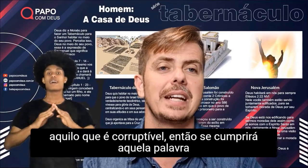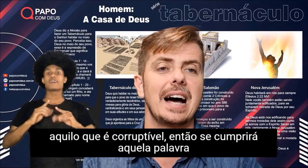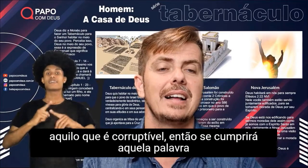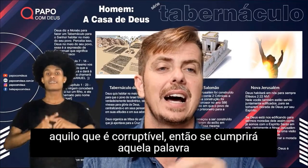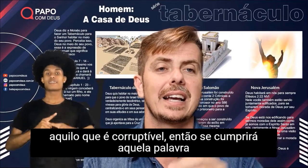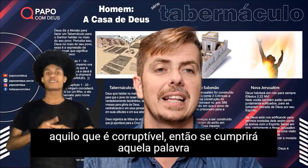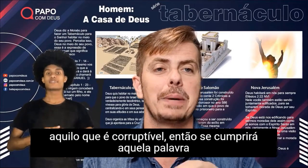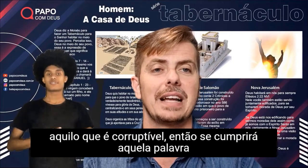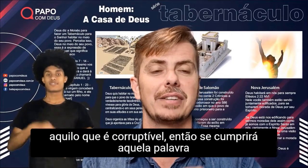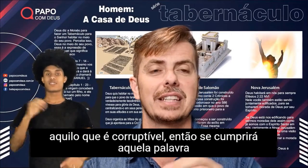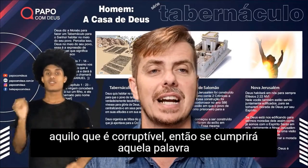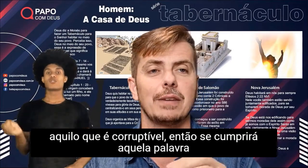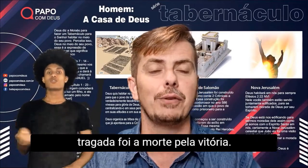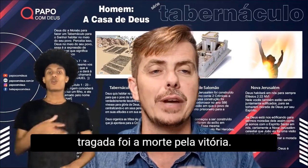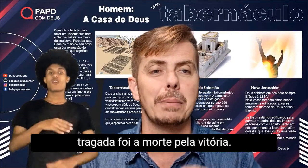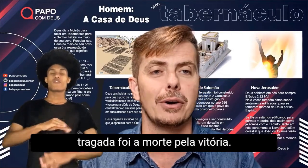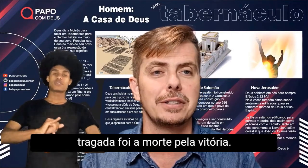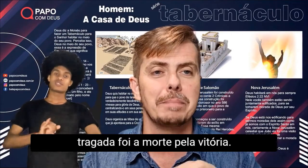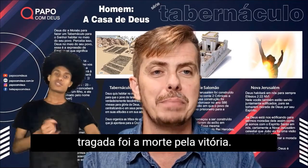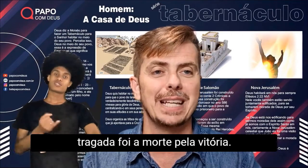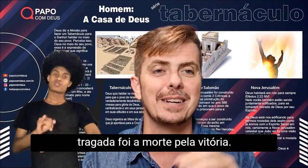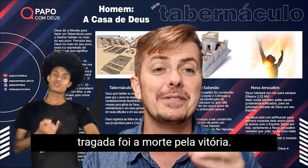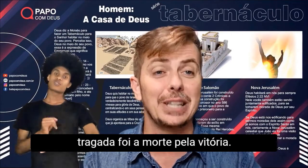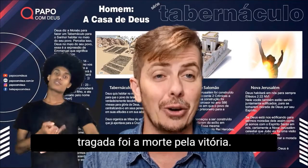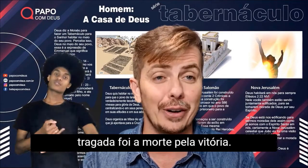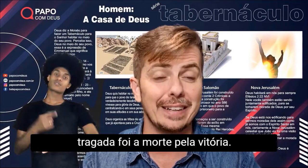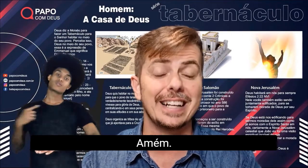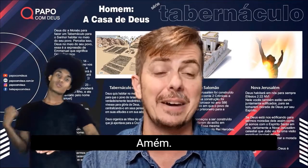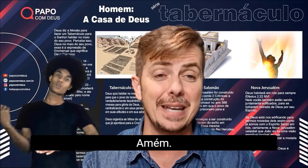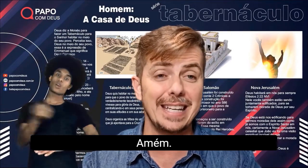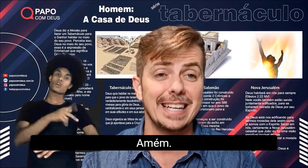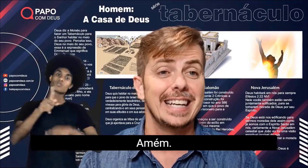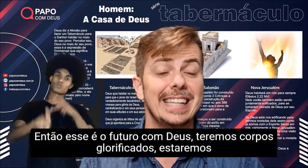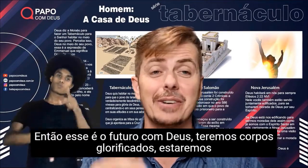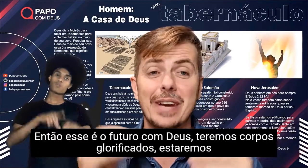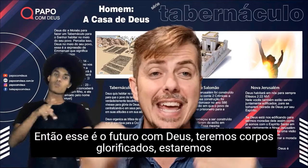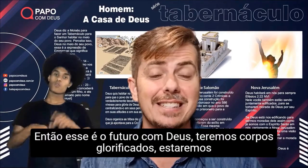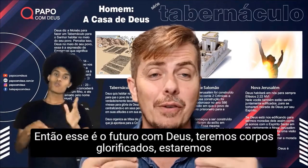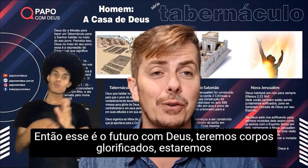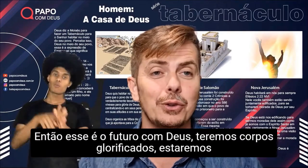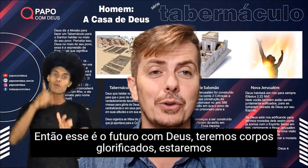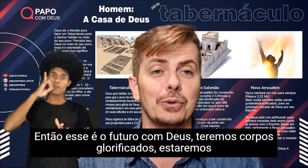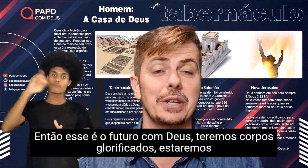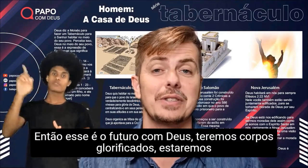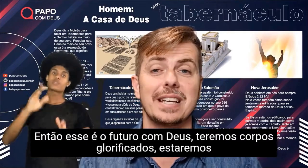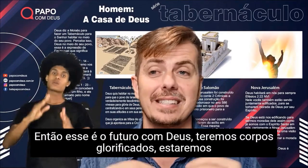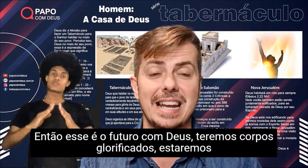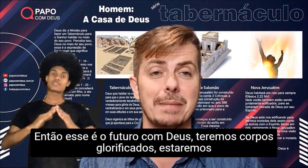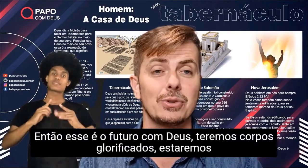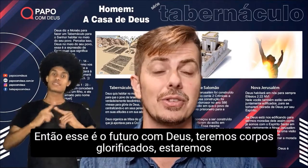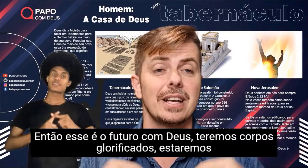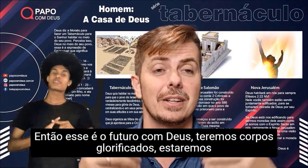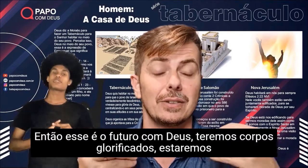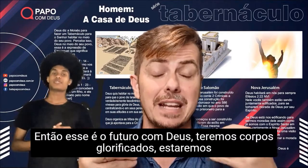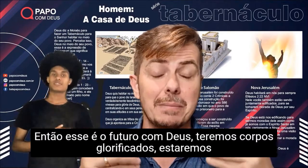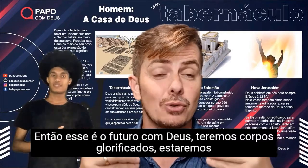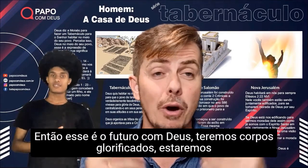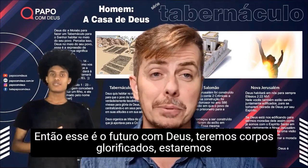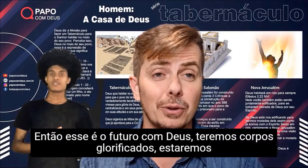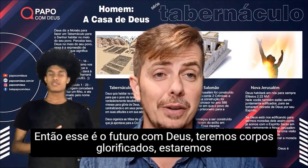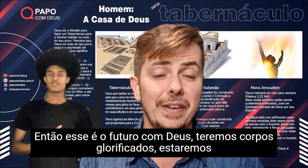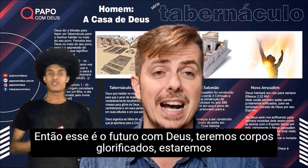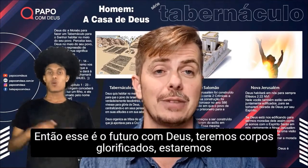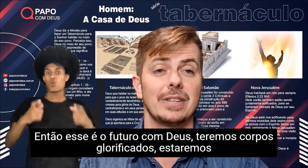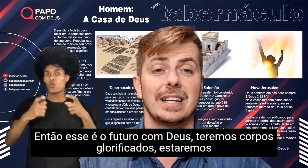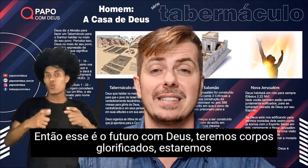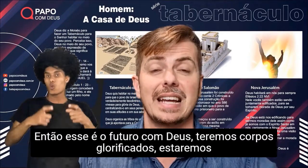se cumprirá aquela palavra tragada foi a morte pela vitória. Amém? Então esse é o futuro com Deus. Teremos